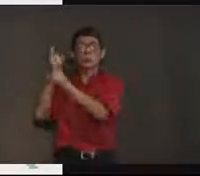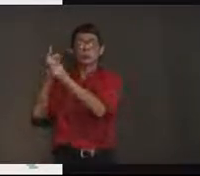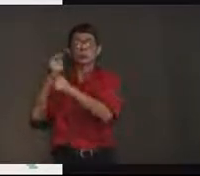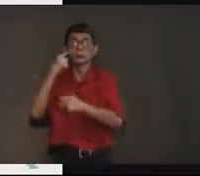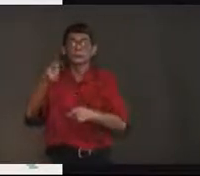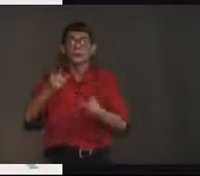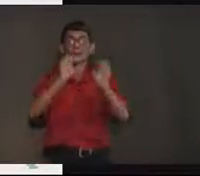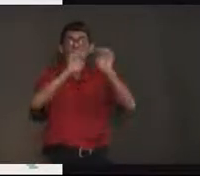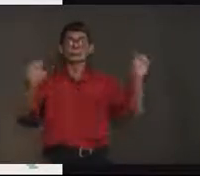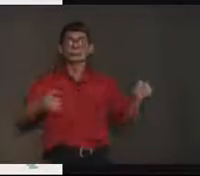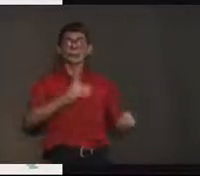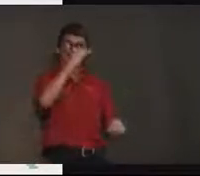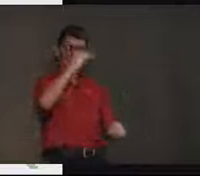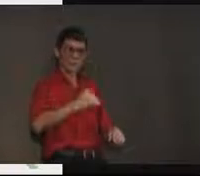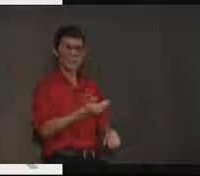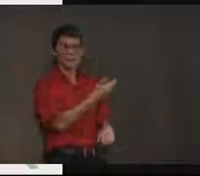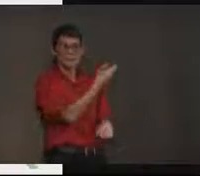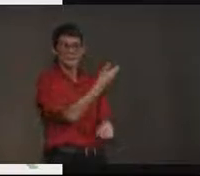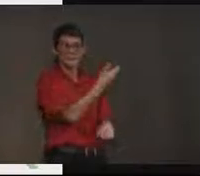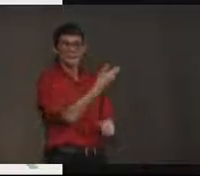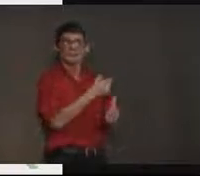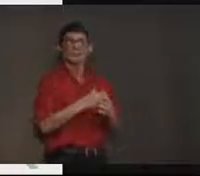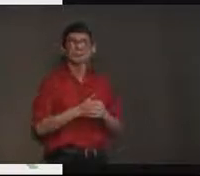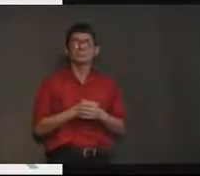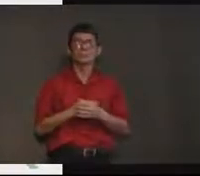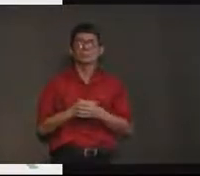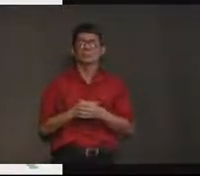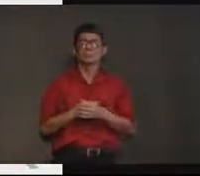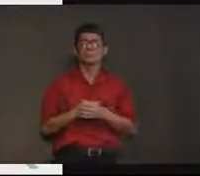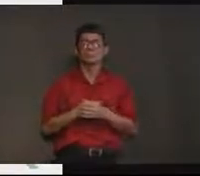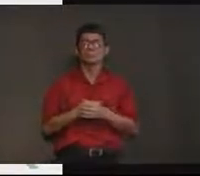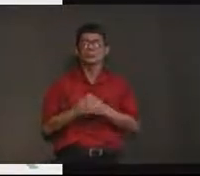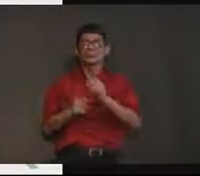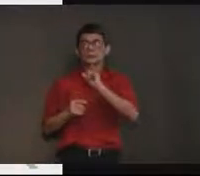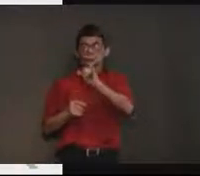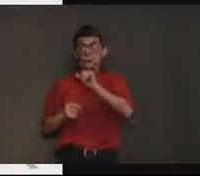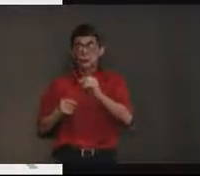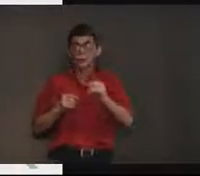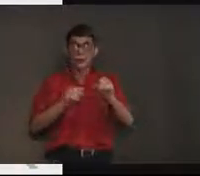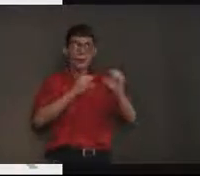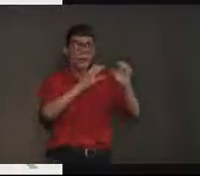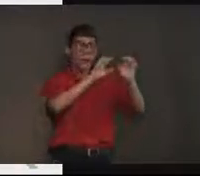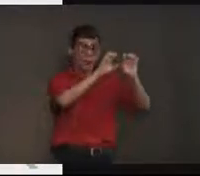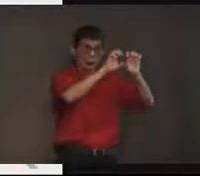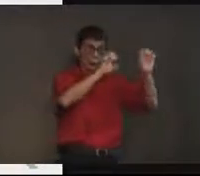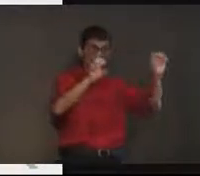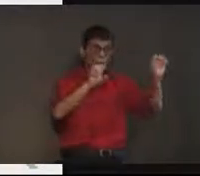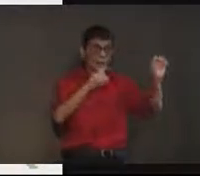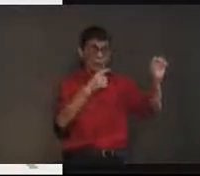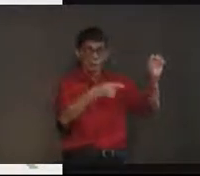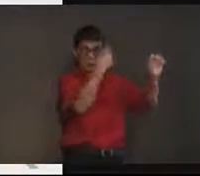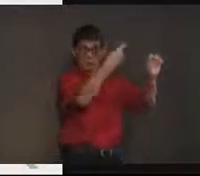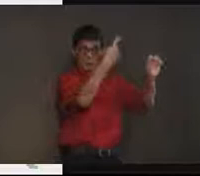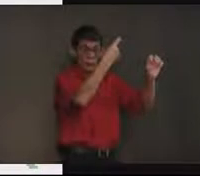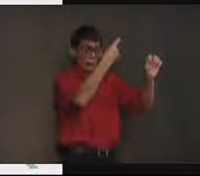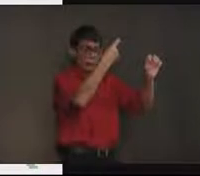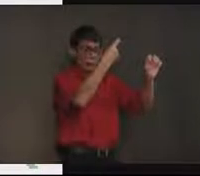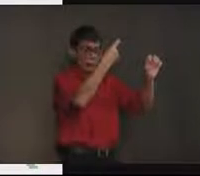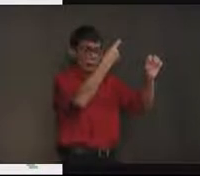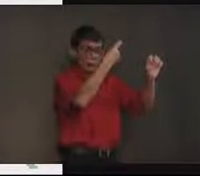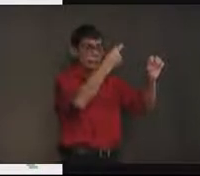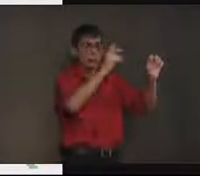final desse tipo aqui então você sabe se você tivesse uma solução da primeira você estaria resolvendo isso daqui para qualquer